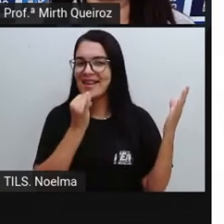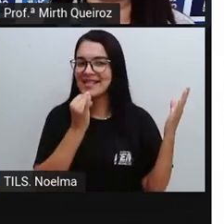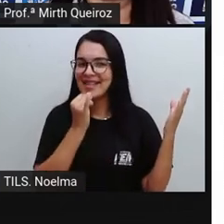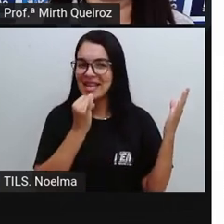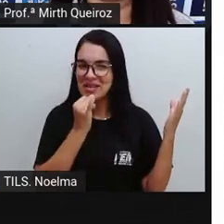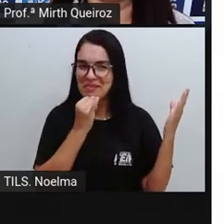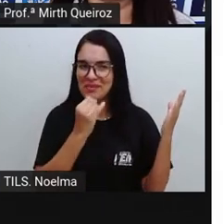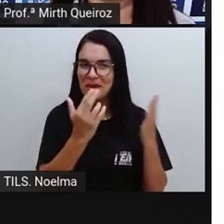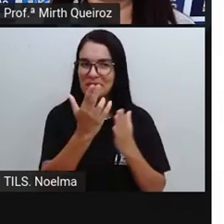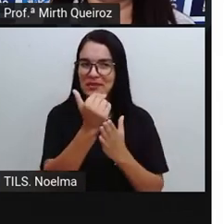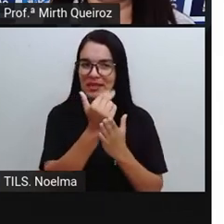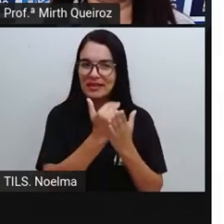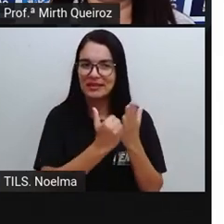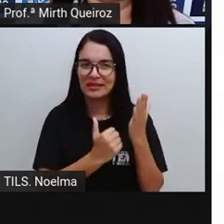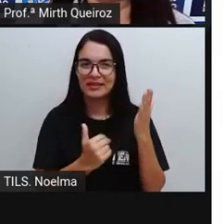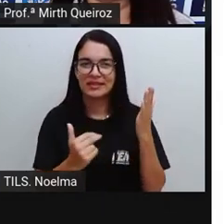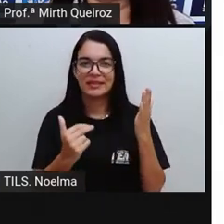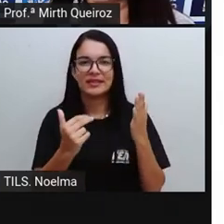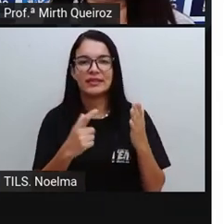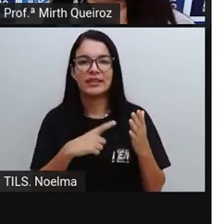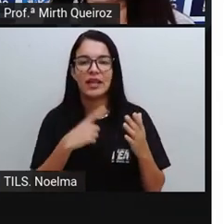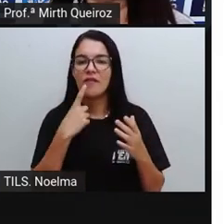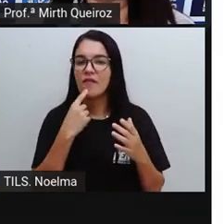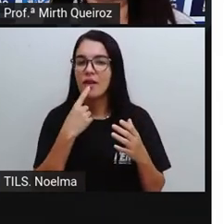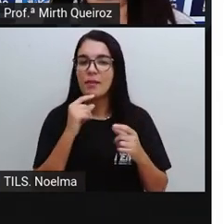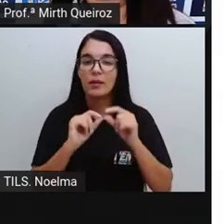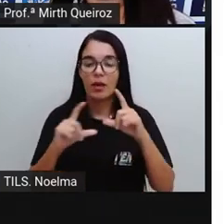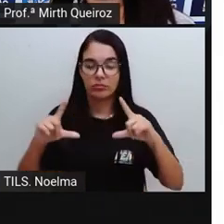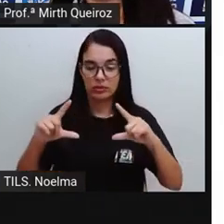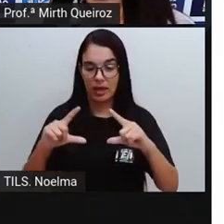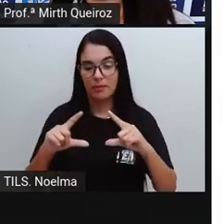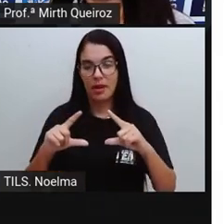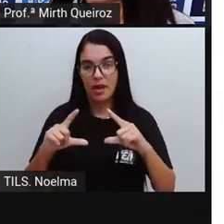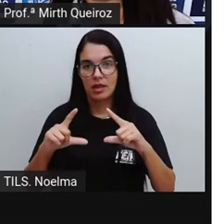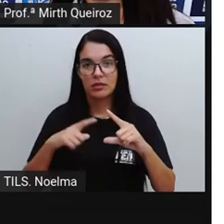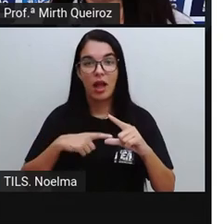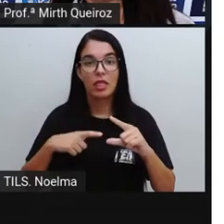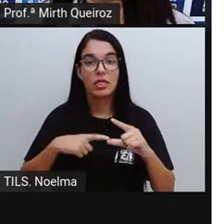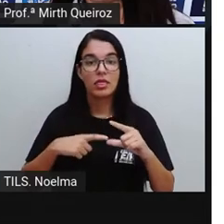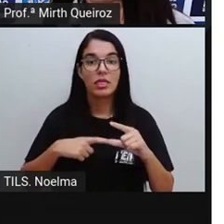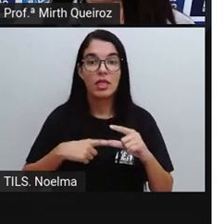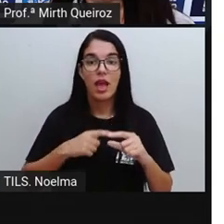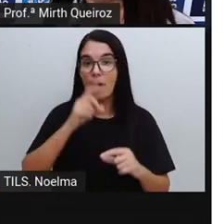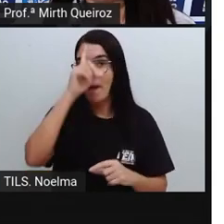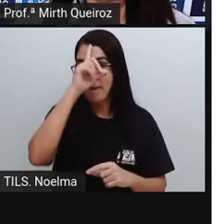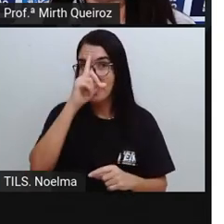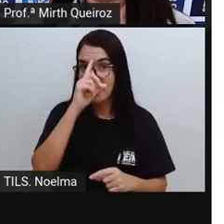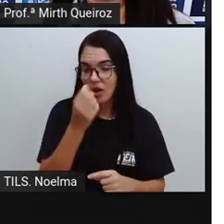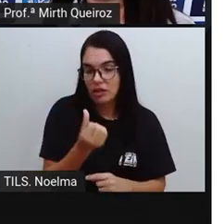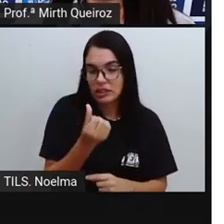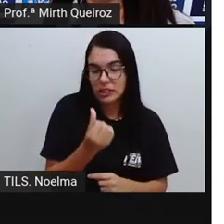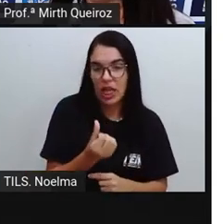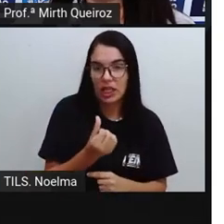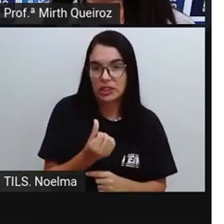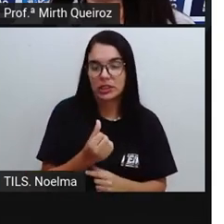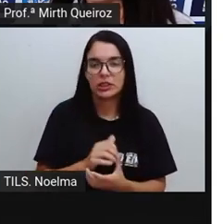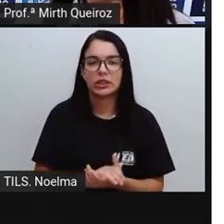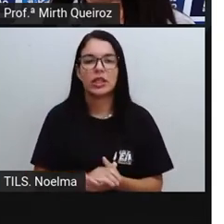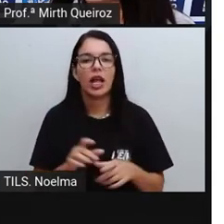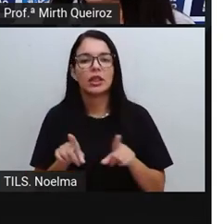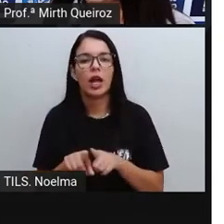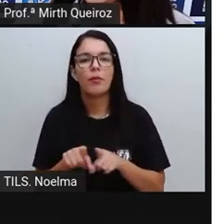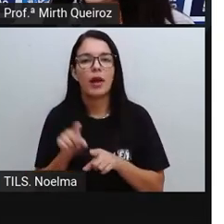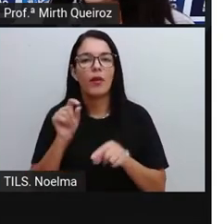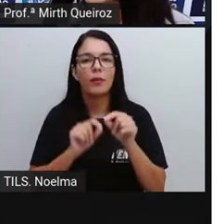alguns exemplos aqui de vermelho, nós temos o trapézio, nós temos um hexágono aí de amarelo, um paralelogramo, né?